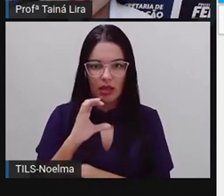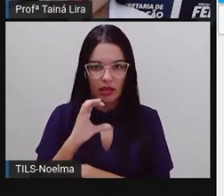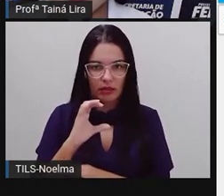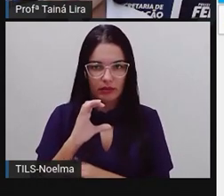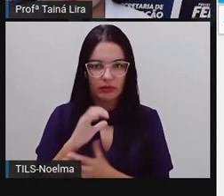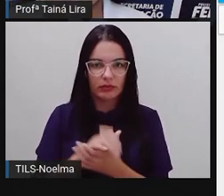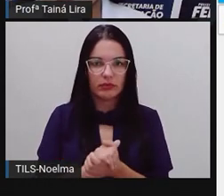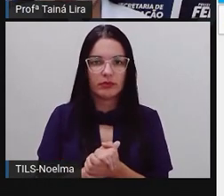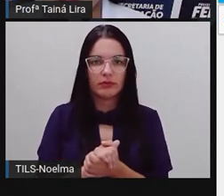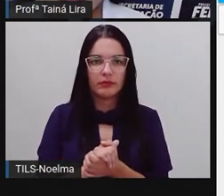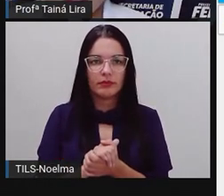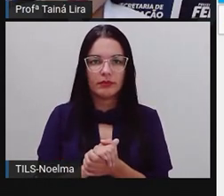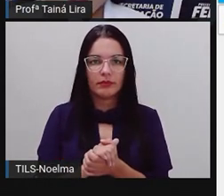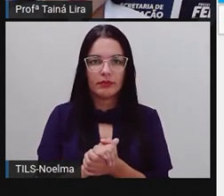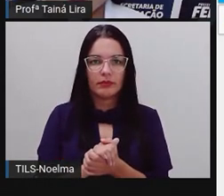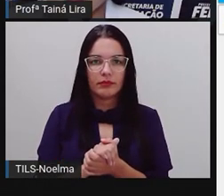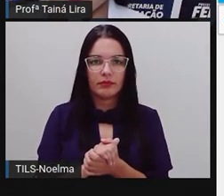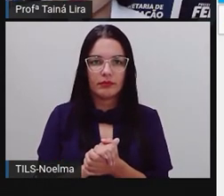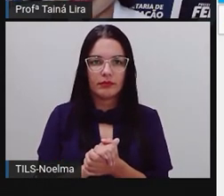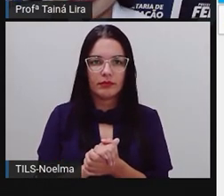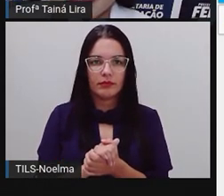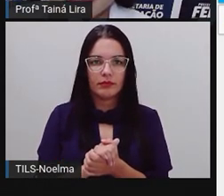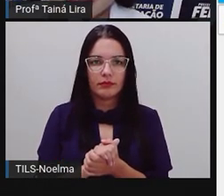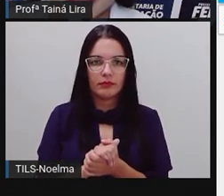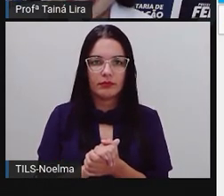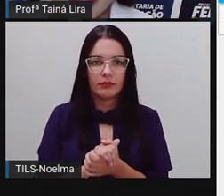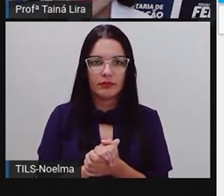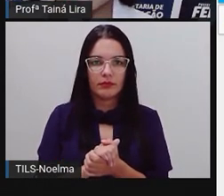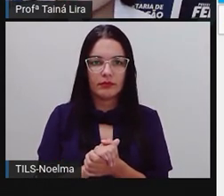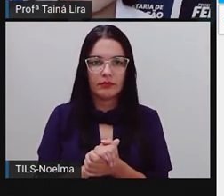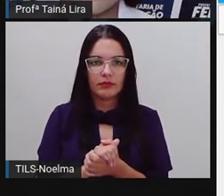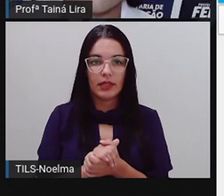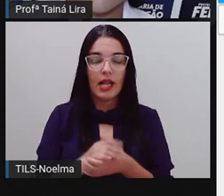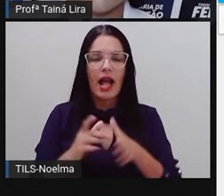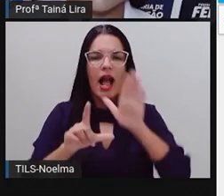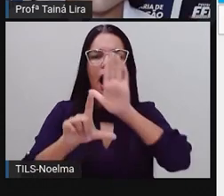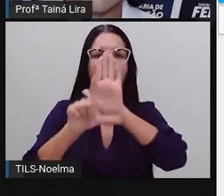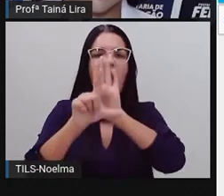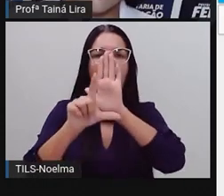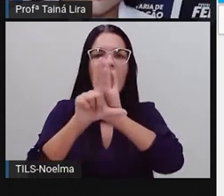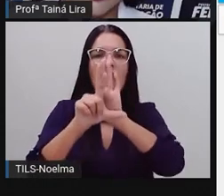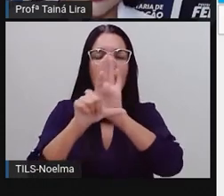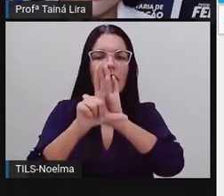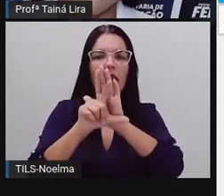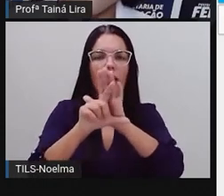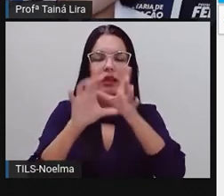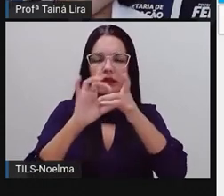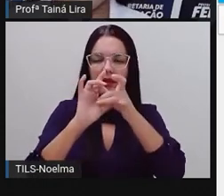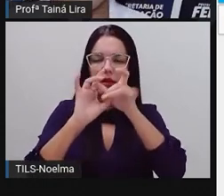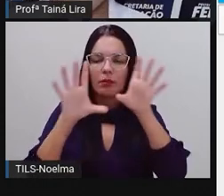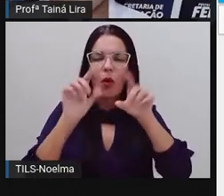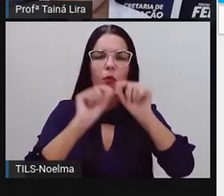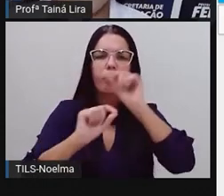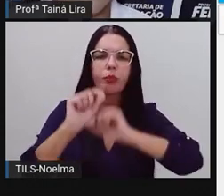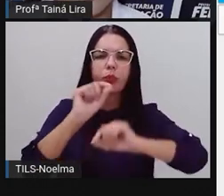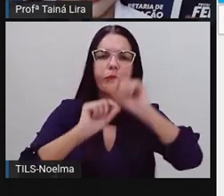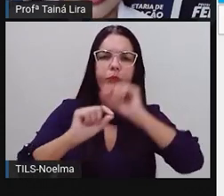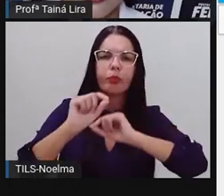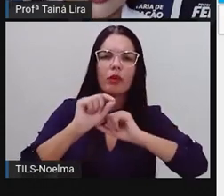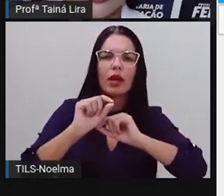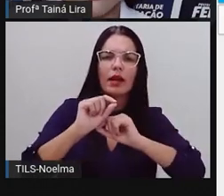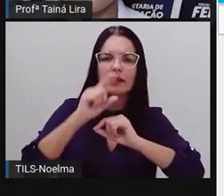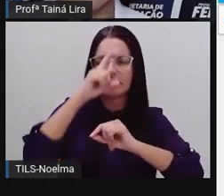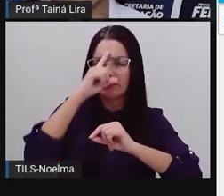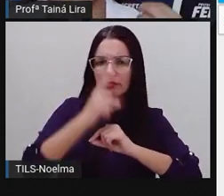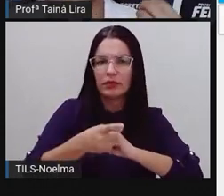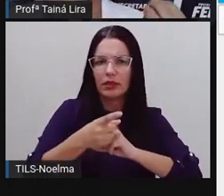e a última pergunta olha lá Amei Áurea determinou o que o fim do tráfico de escravos